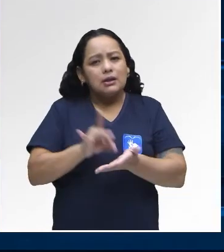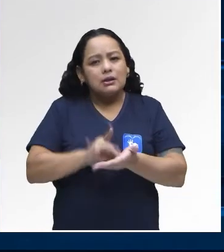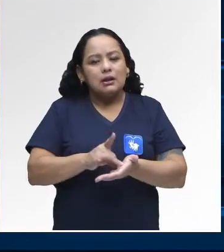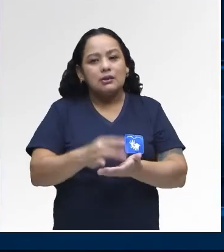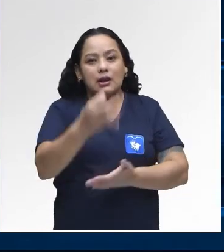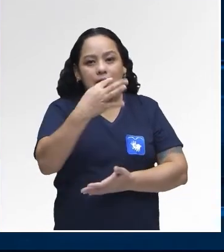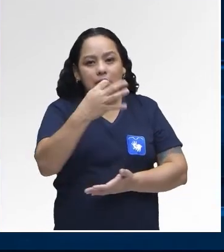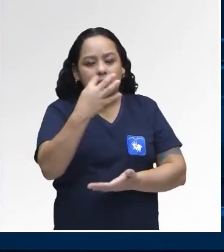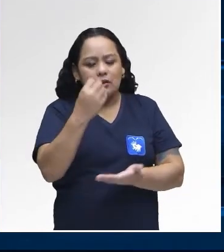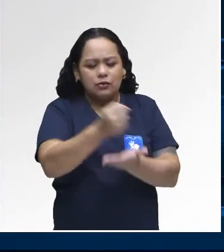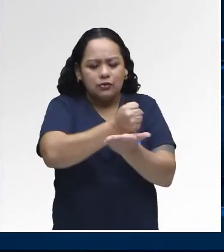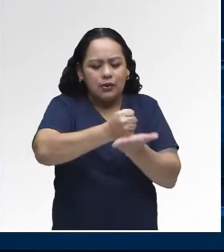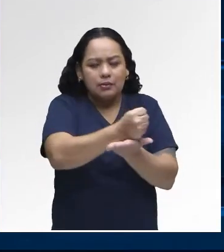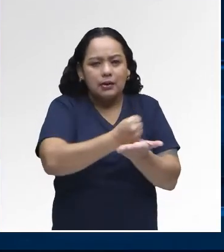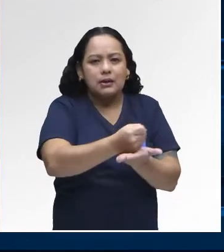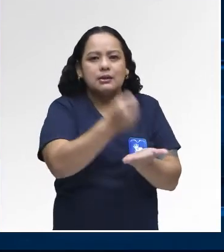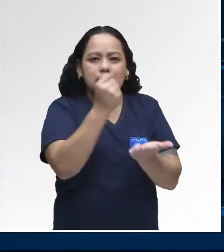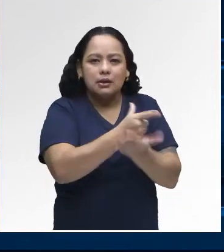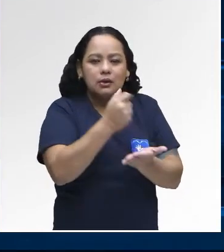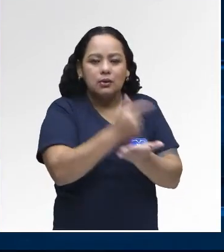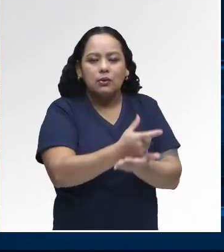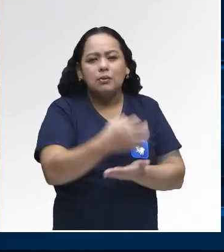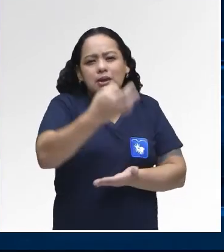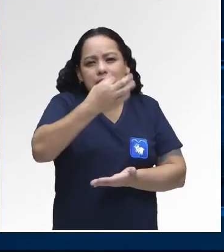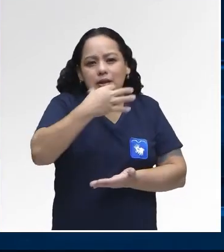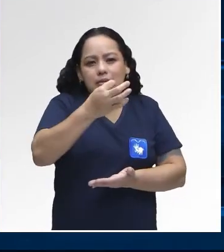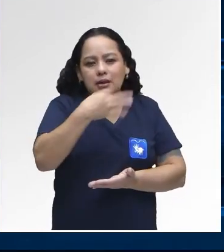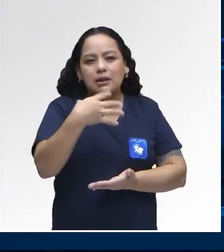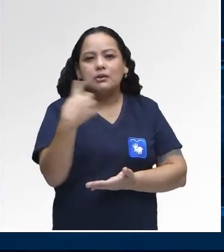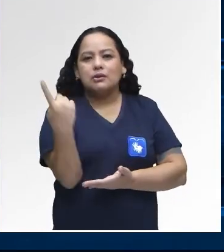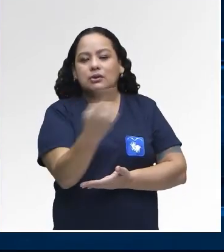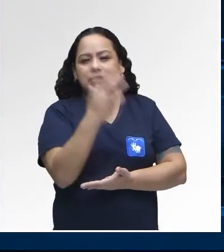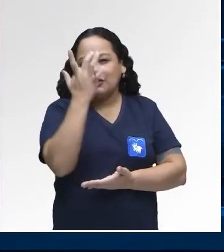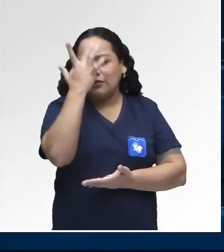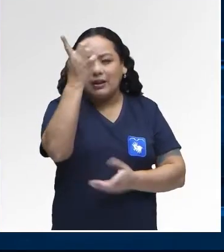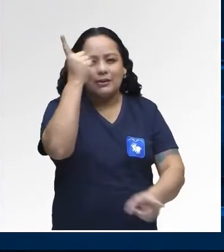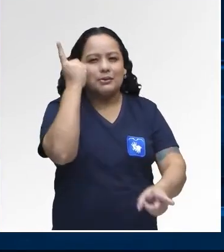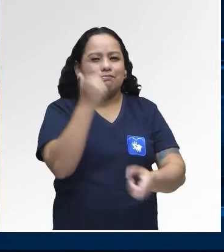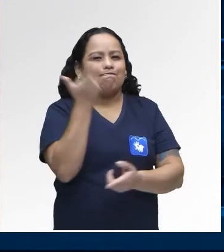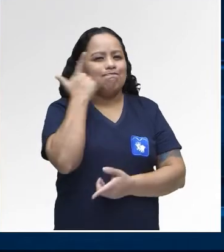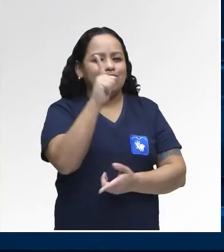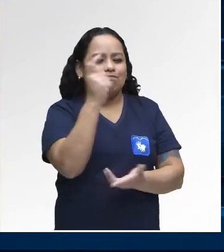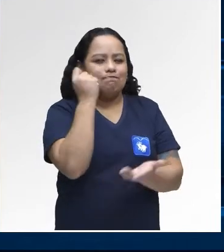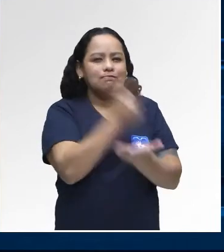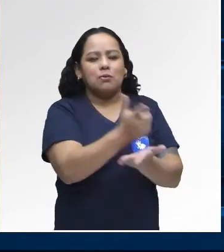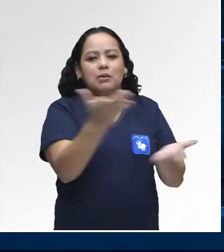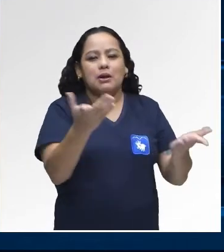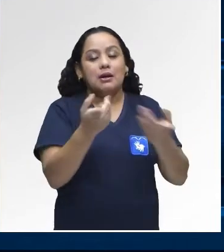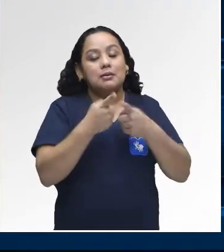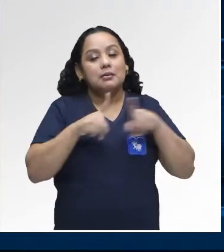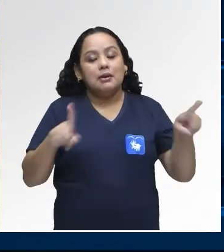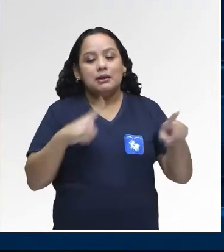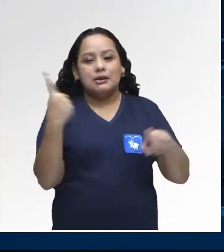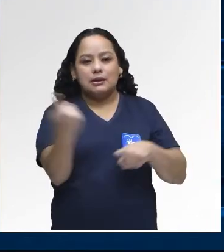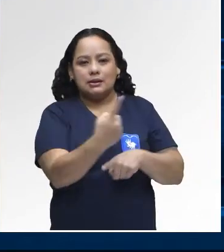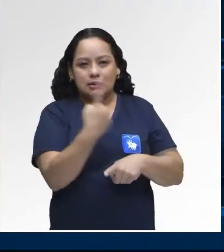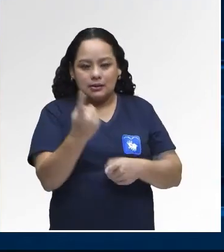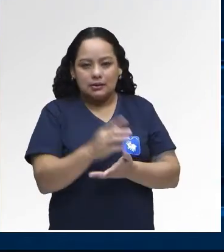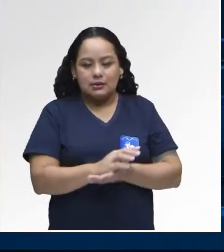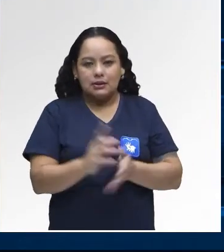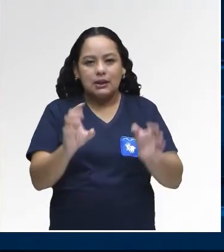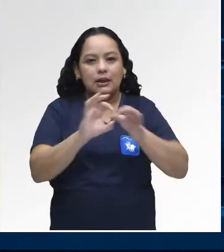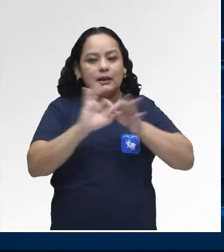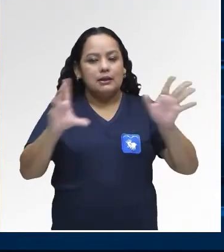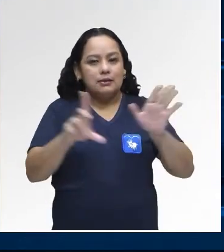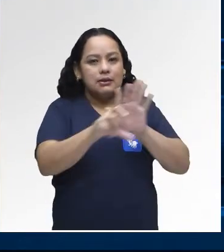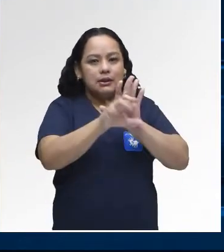na farmácia, esses remédios que a gente tem fácil acesso. Apesar de serem lícitos,